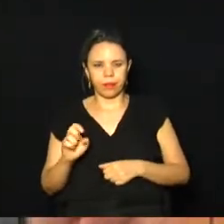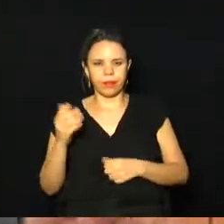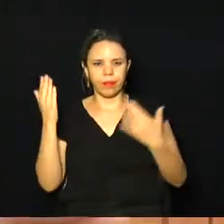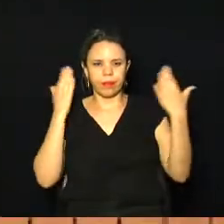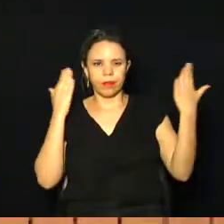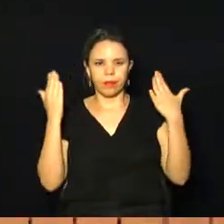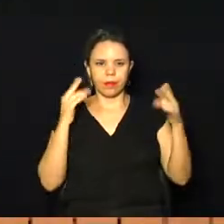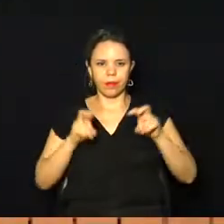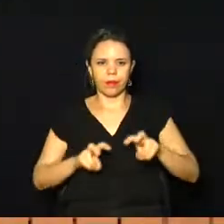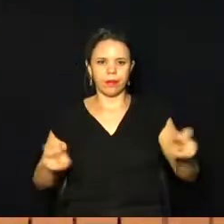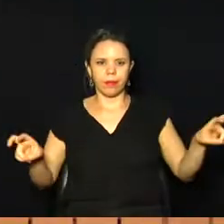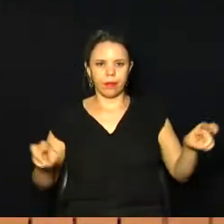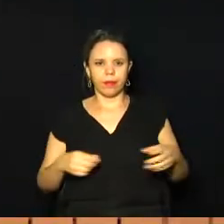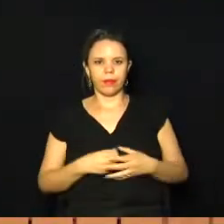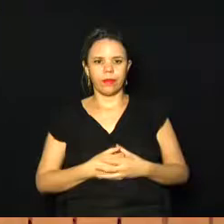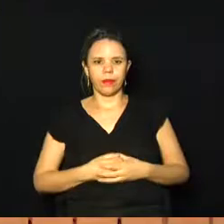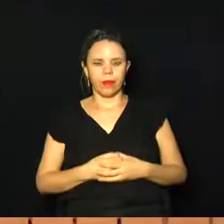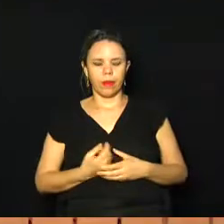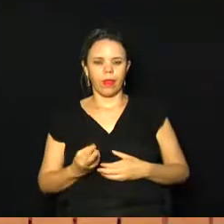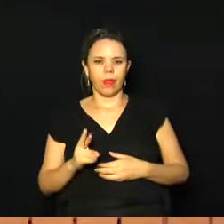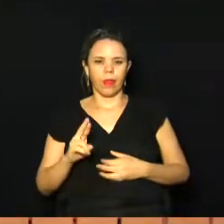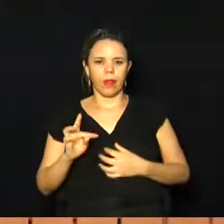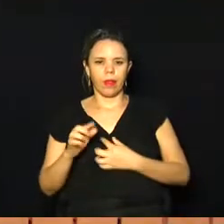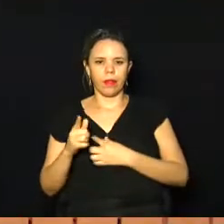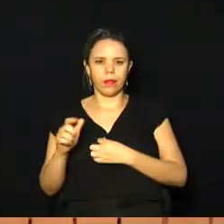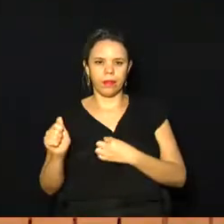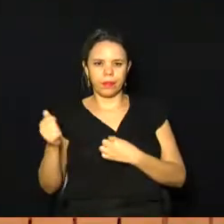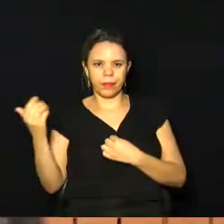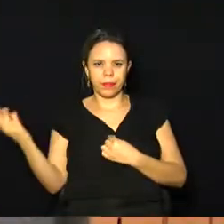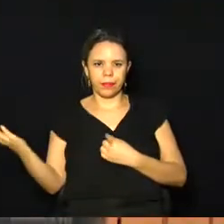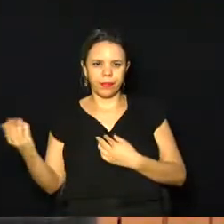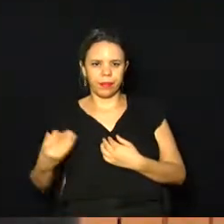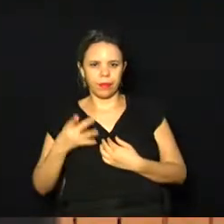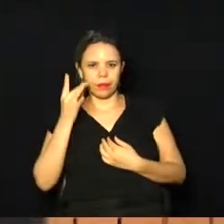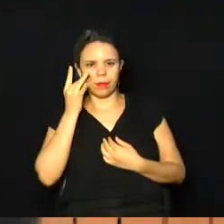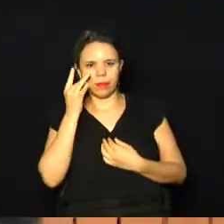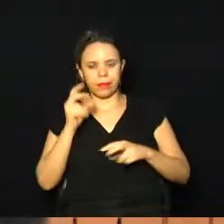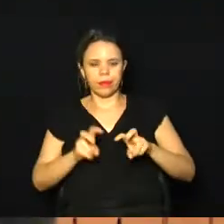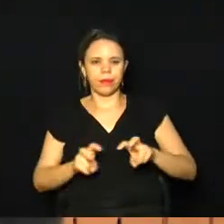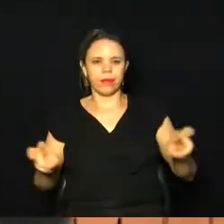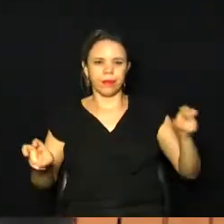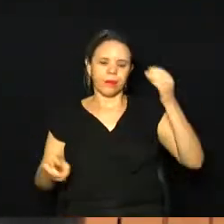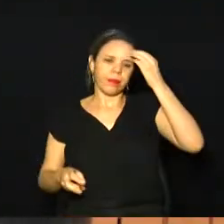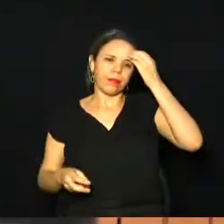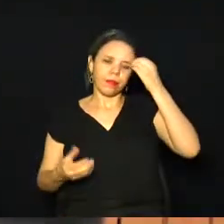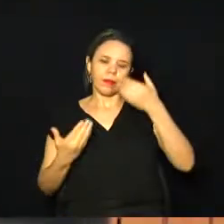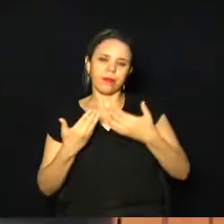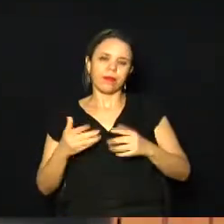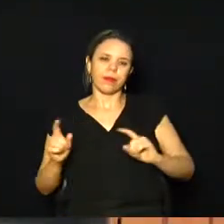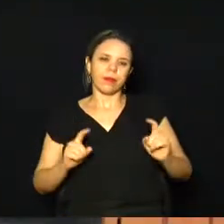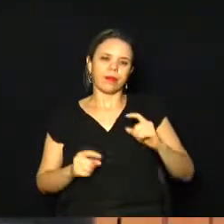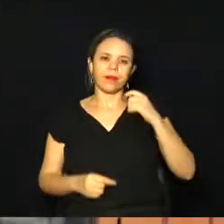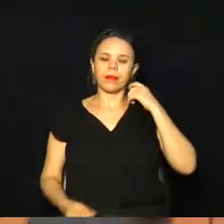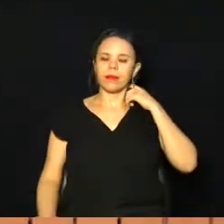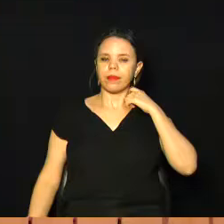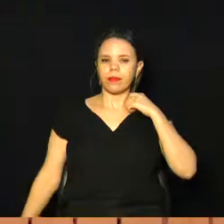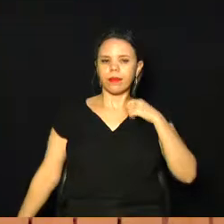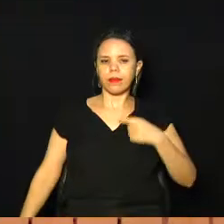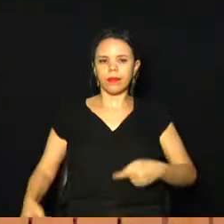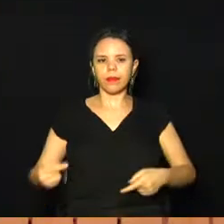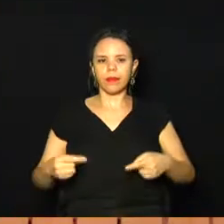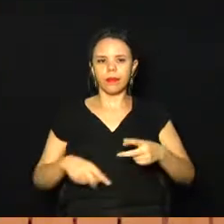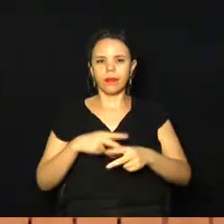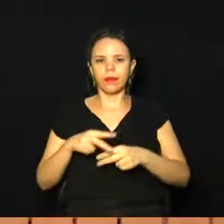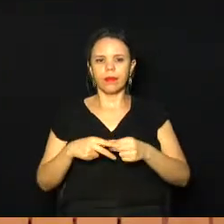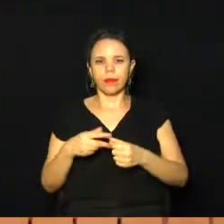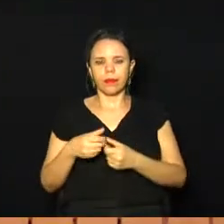na ponta. E a doutora Fernanda Nicoletti. Estamos aqui presentes na mesa. Eu abro essa sessão para a gente discutir sobre o Laço